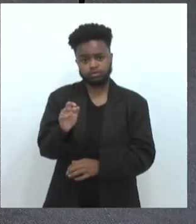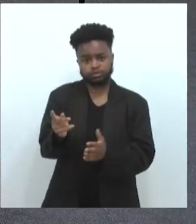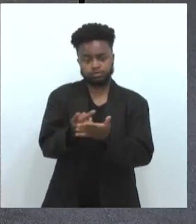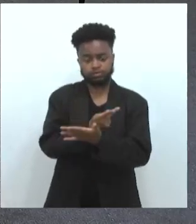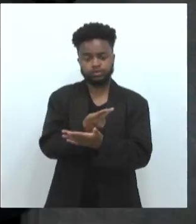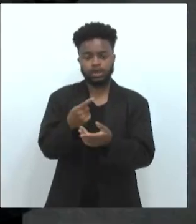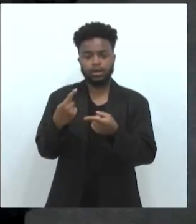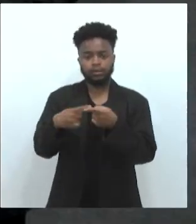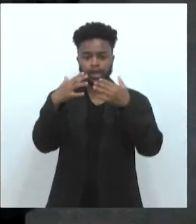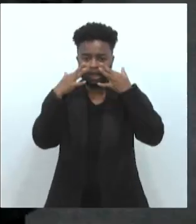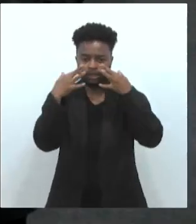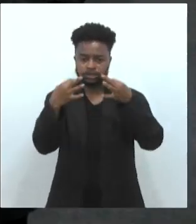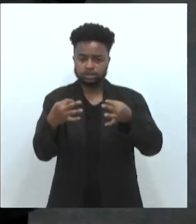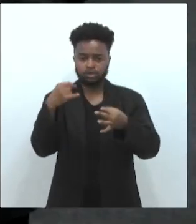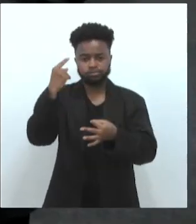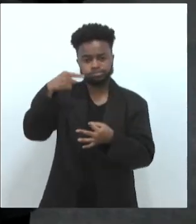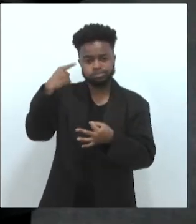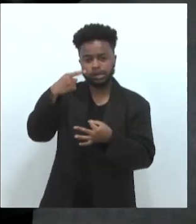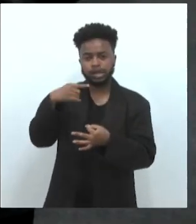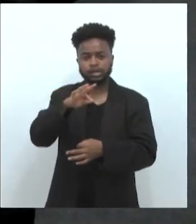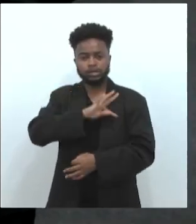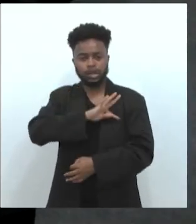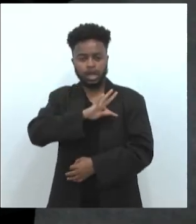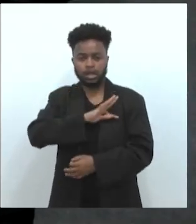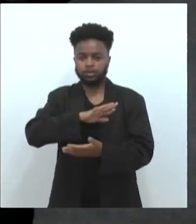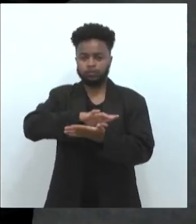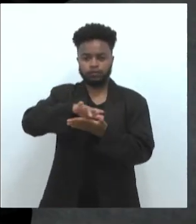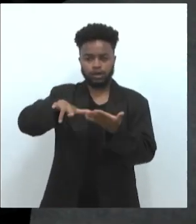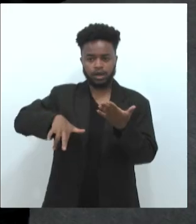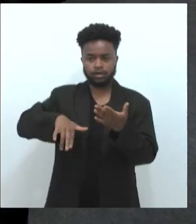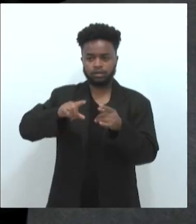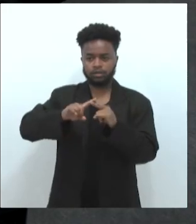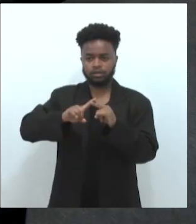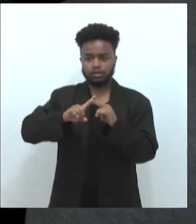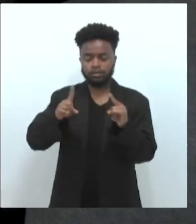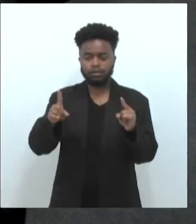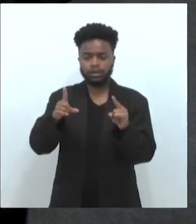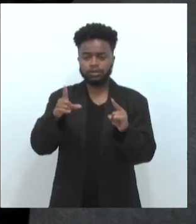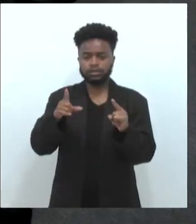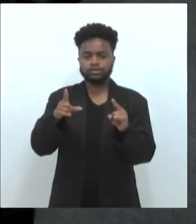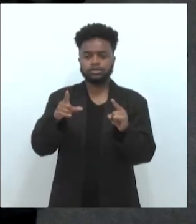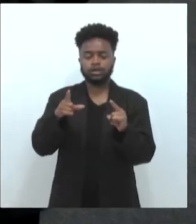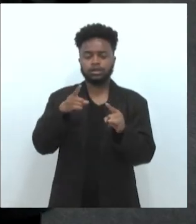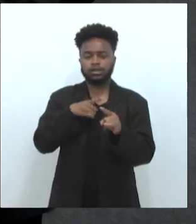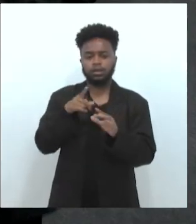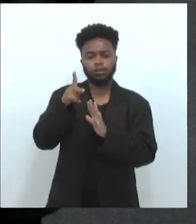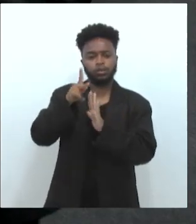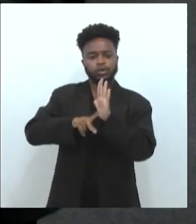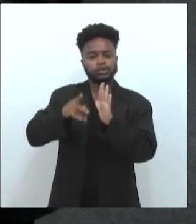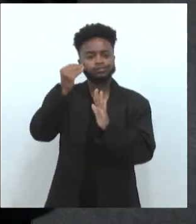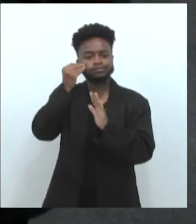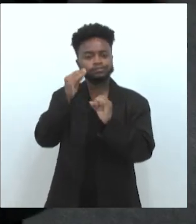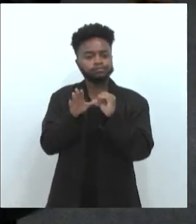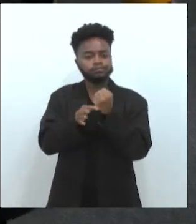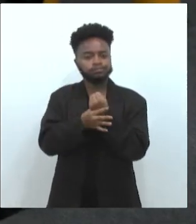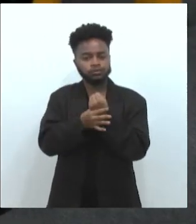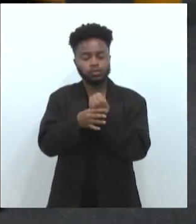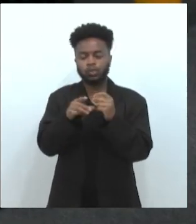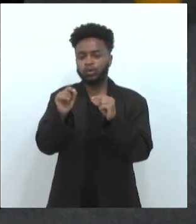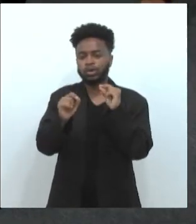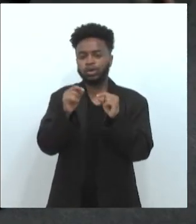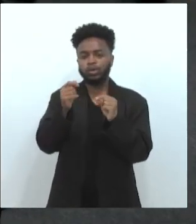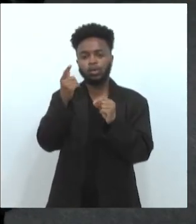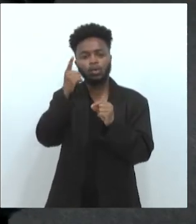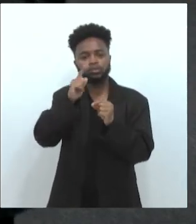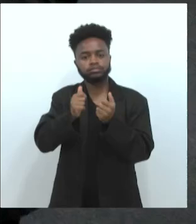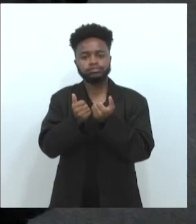Ouvimos advogados, ouvimos técnicos e preparamos esse projeto para garantir que chegue